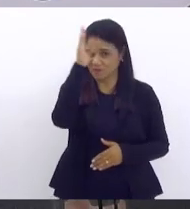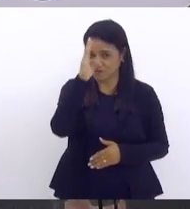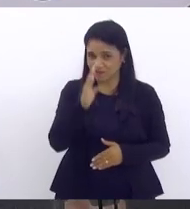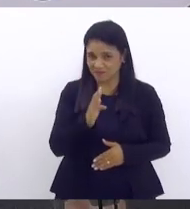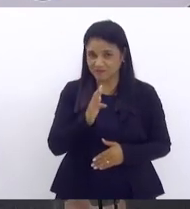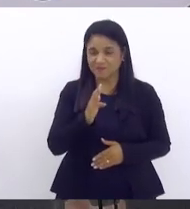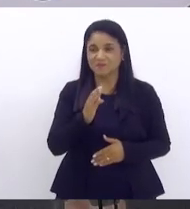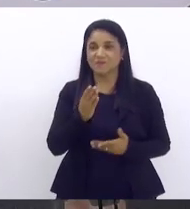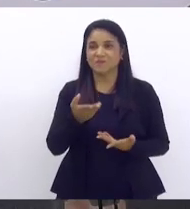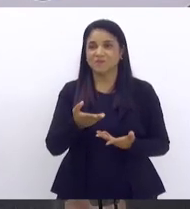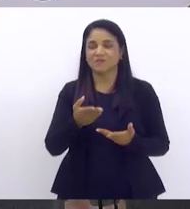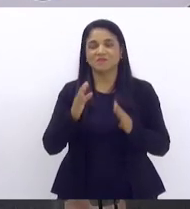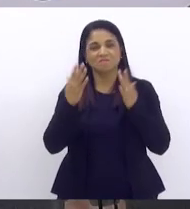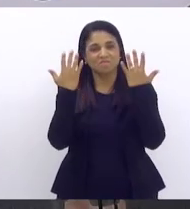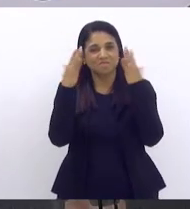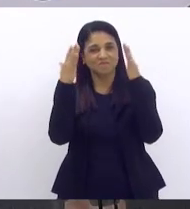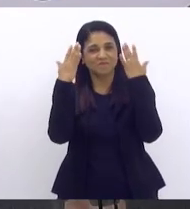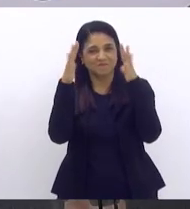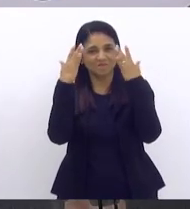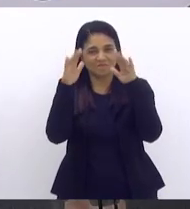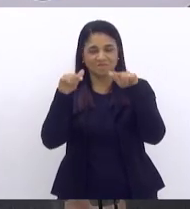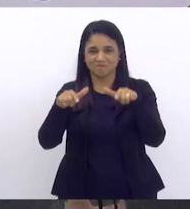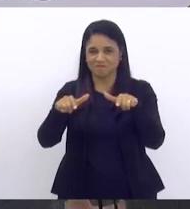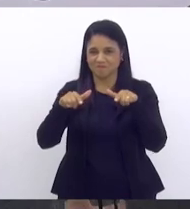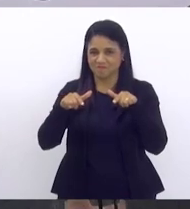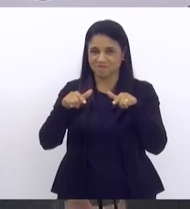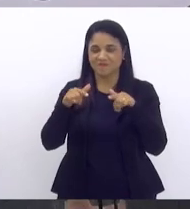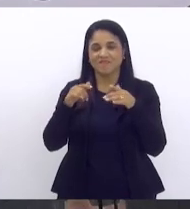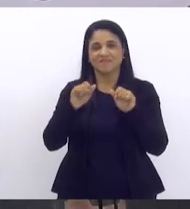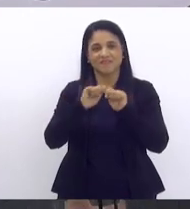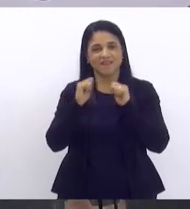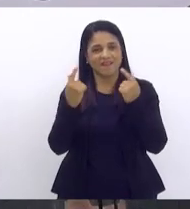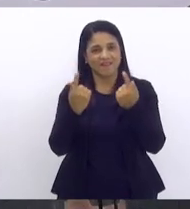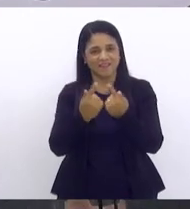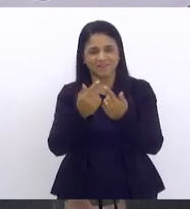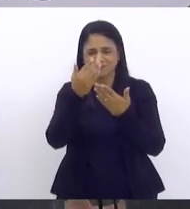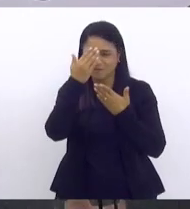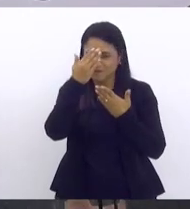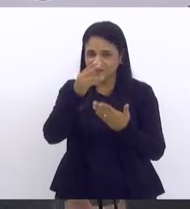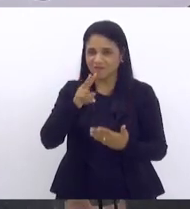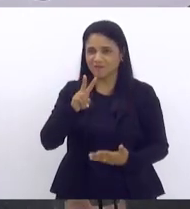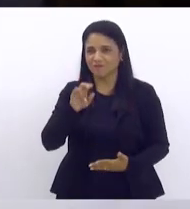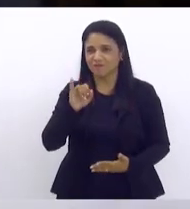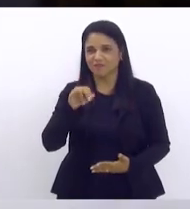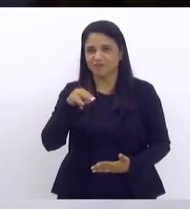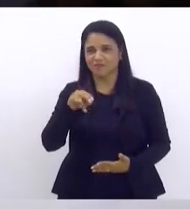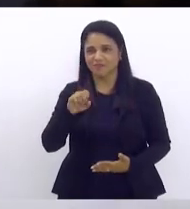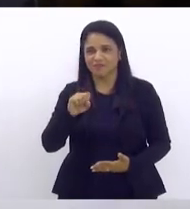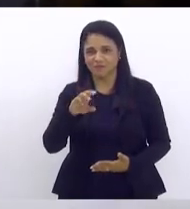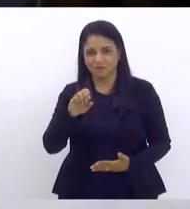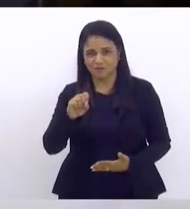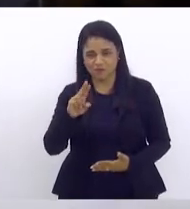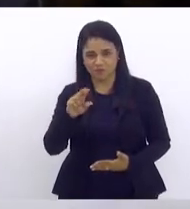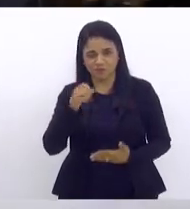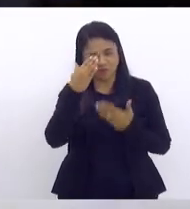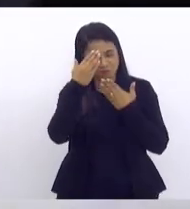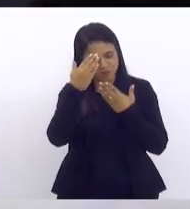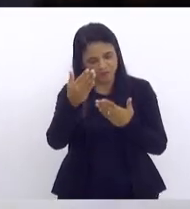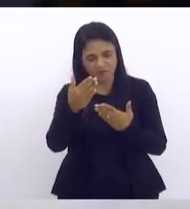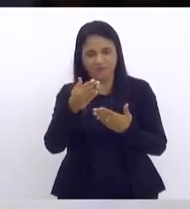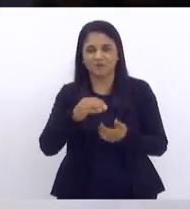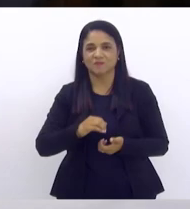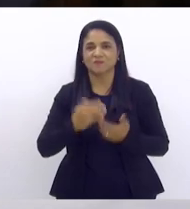moção, que é uma moção de aplauso da nossa casa. Lerge, muito obrigado, Vinícius, mais uma vez, querido. Obrigado.